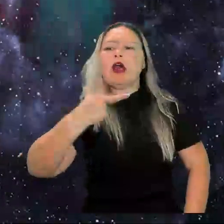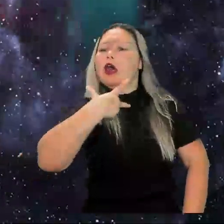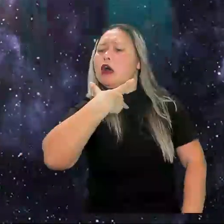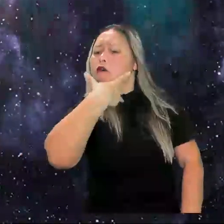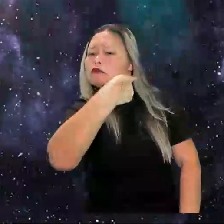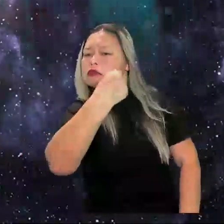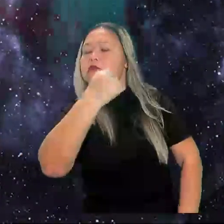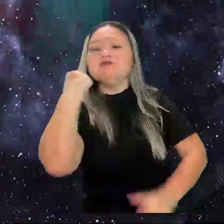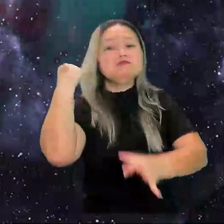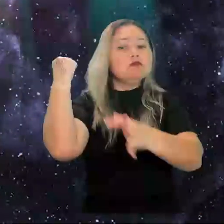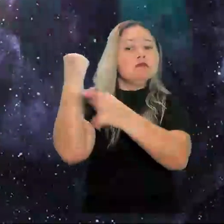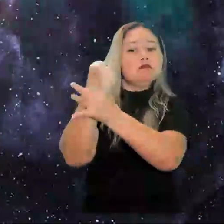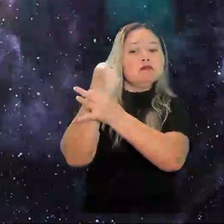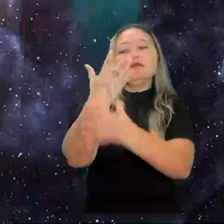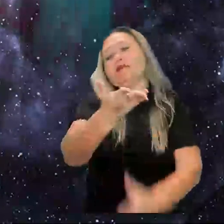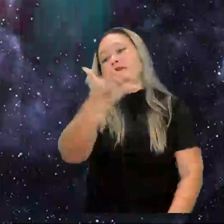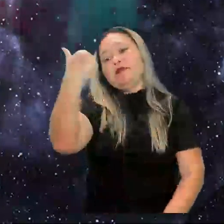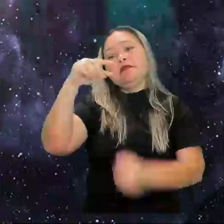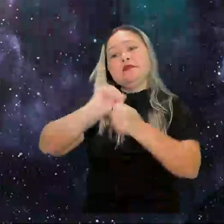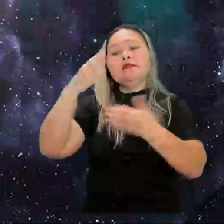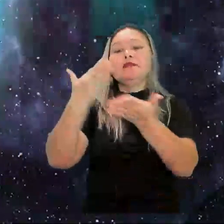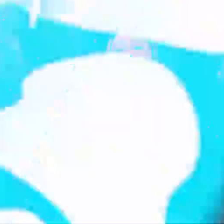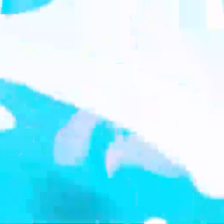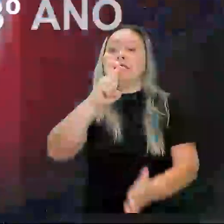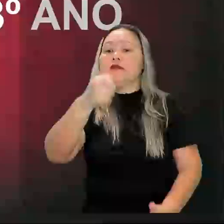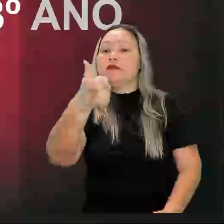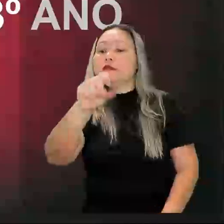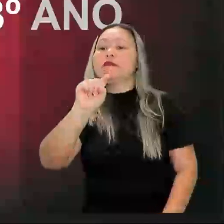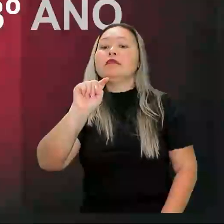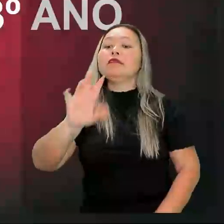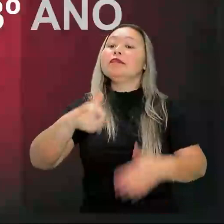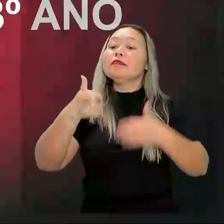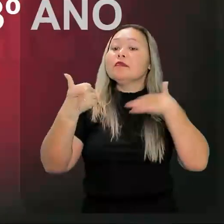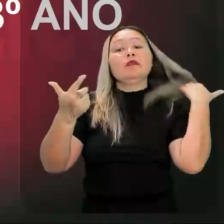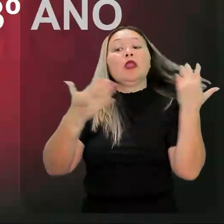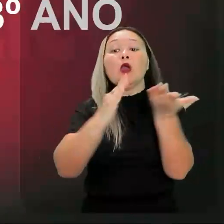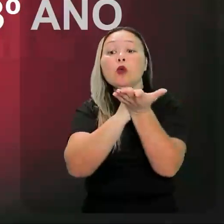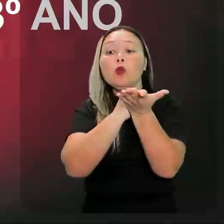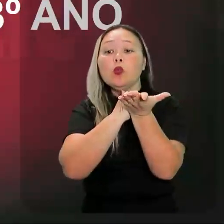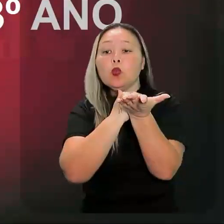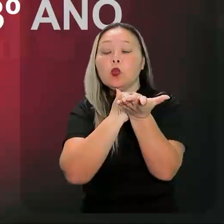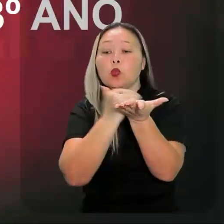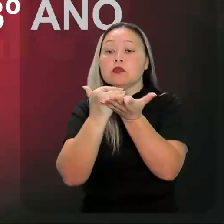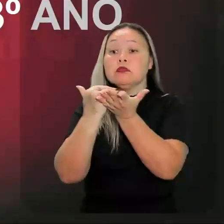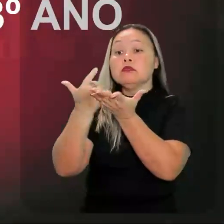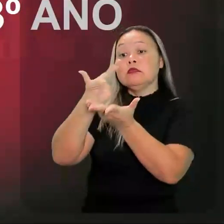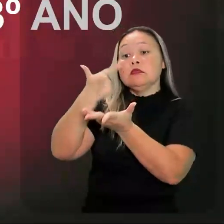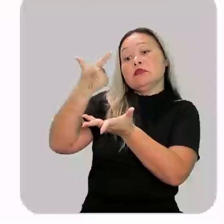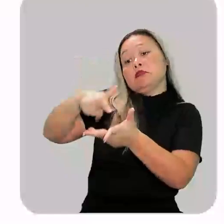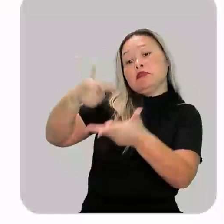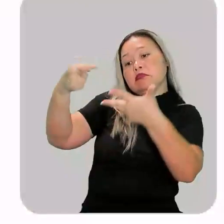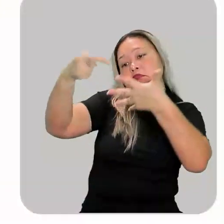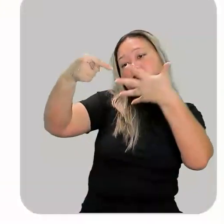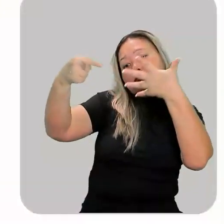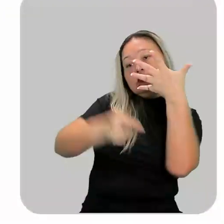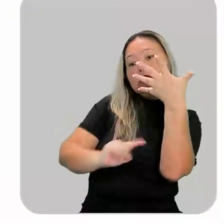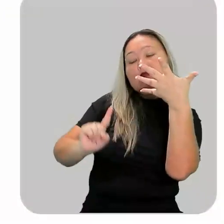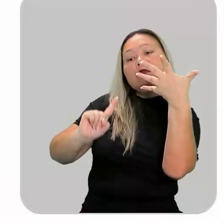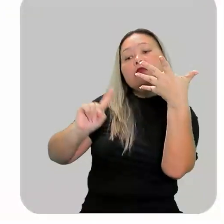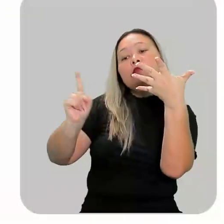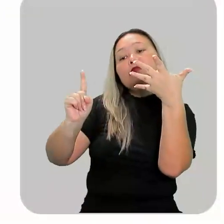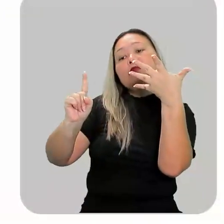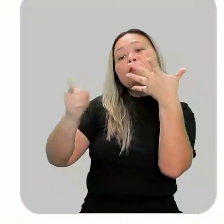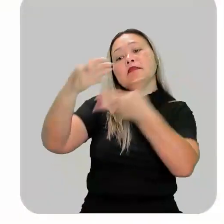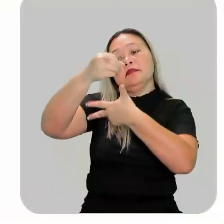sucesso garantido. Então vamos lá na nossa aula 51, onde a gente vai rever alguns tópicos aí